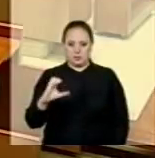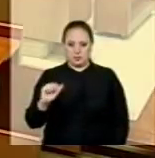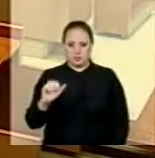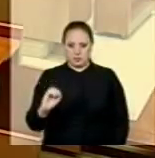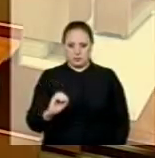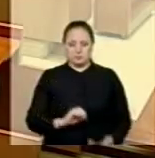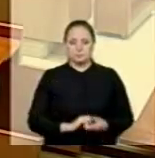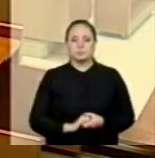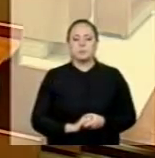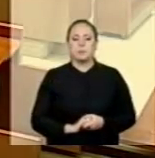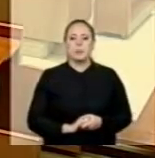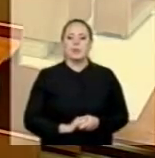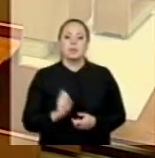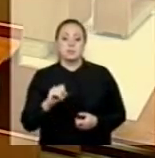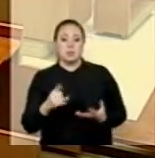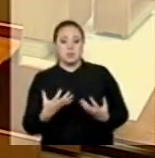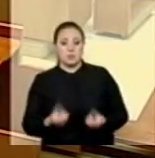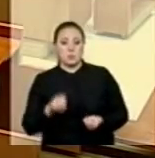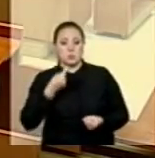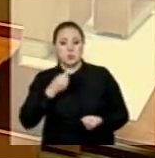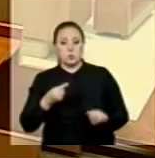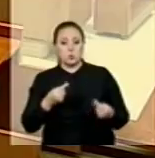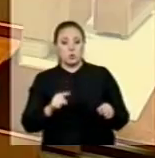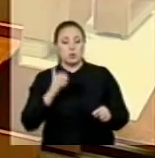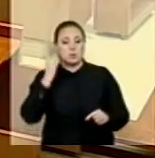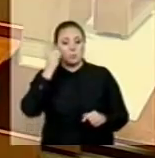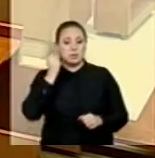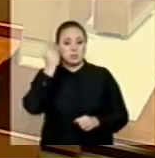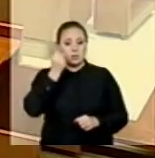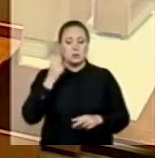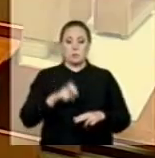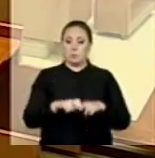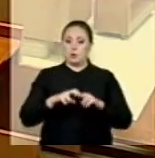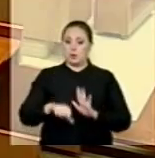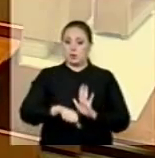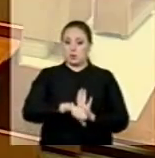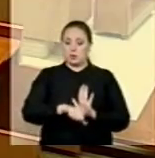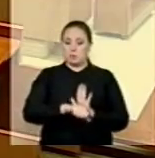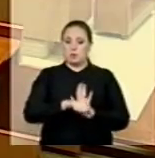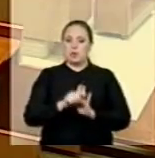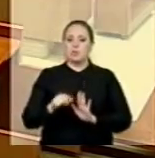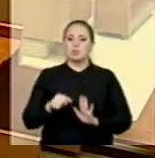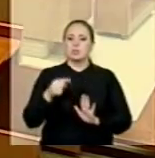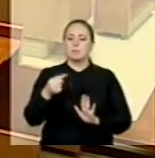Recebida a denúncia contra o senador ou deputado por crime ocorrido após a